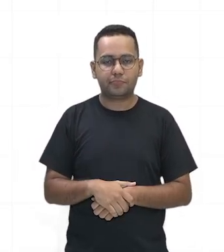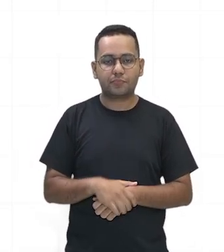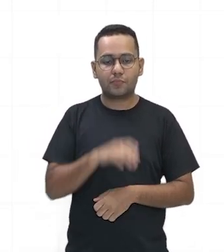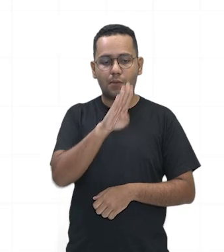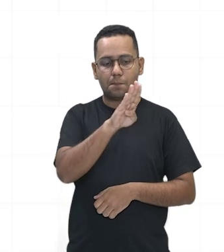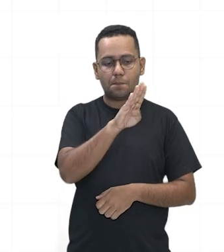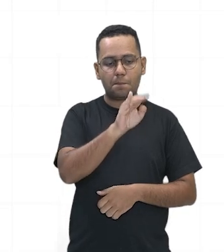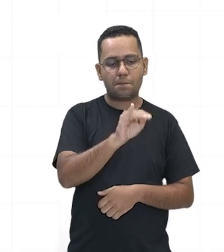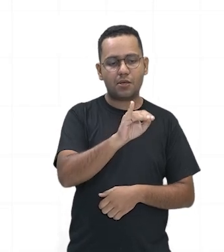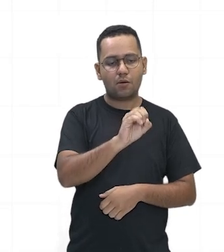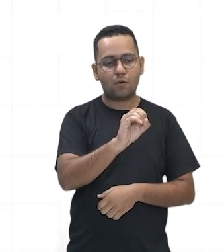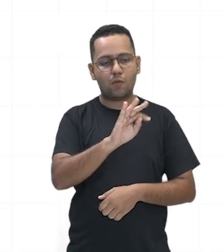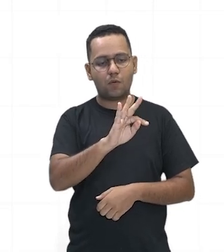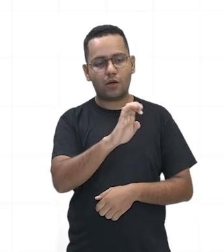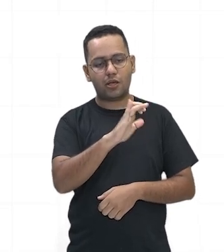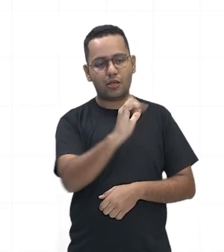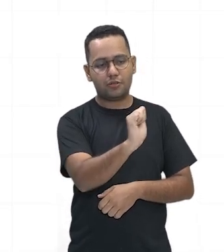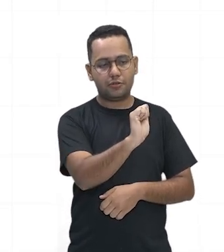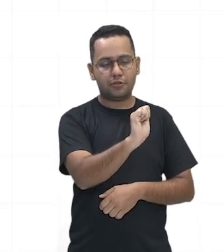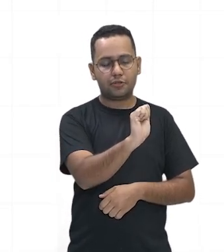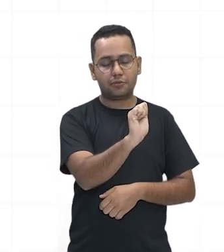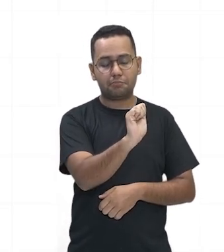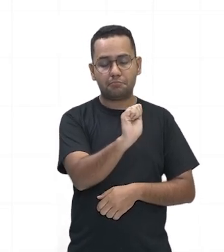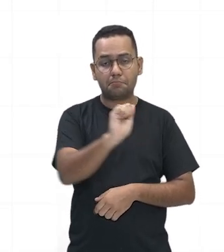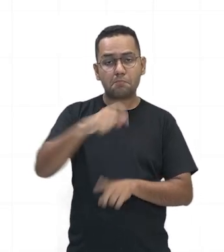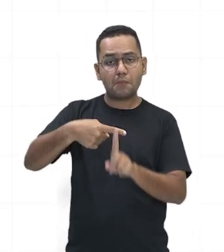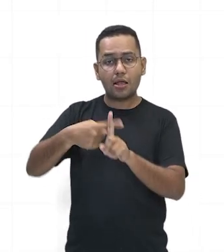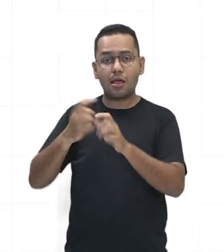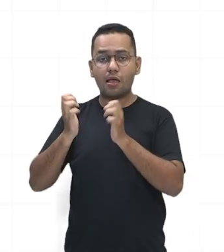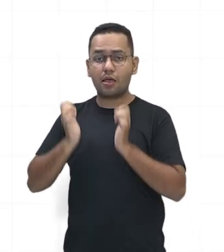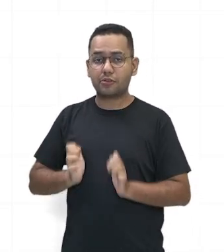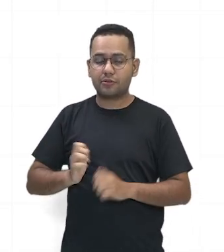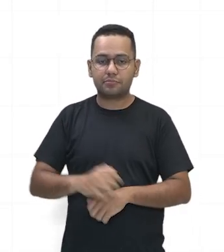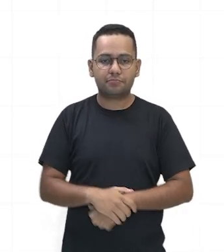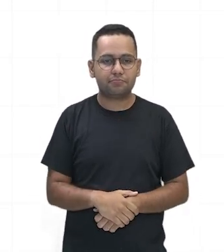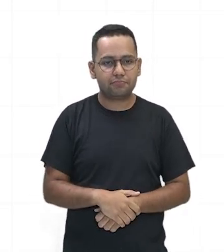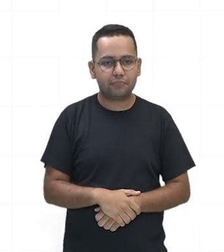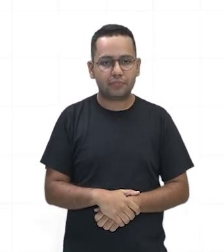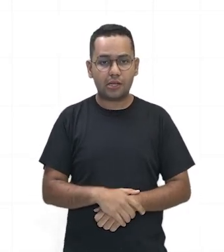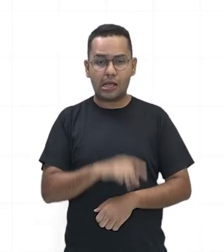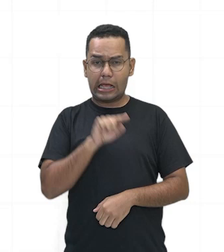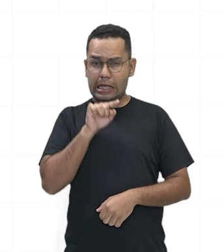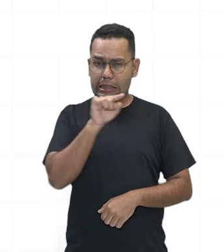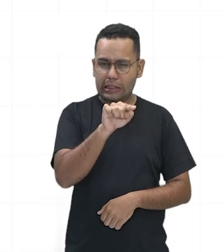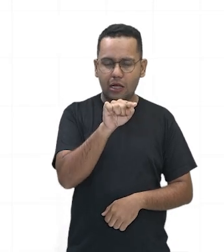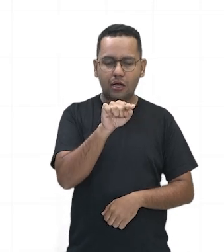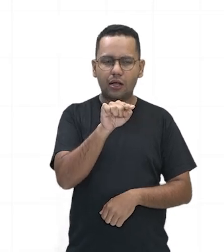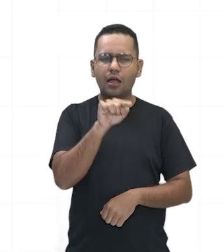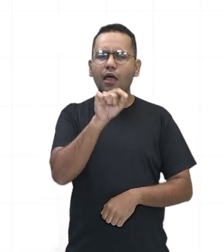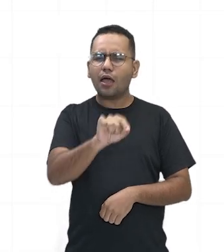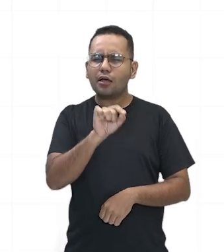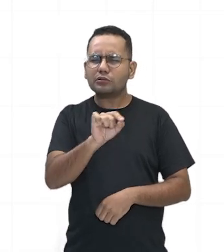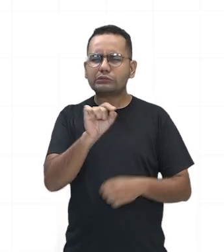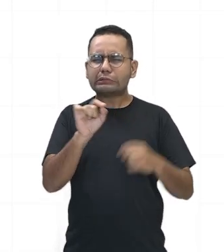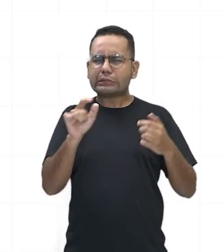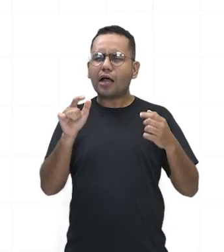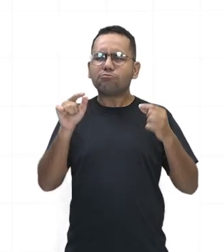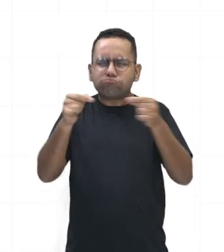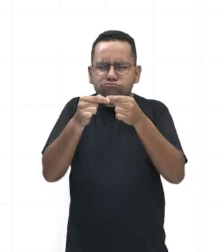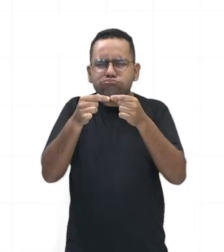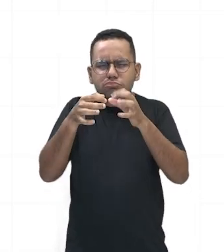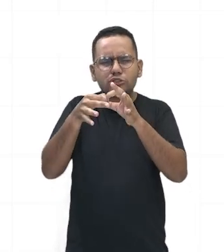vamos lembrar que bioética é um desdobramento da ética, voltado para os